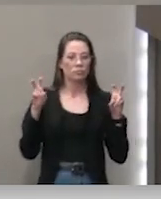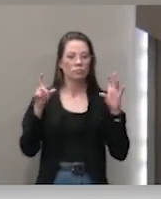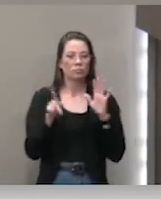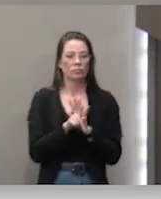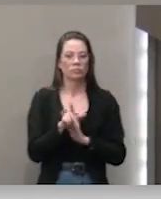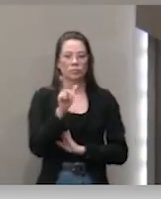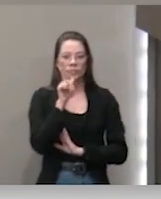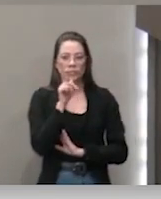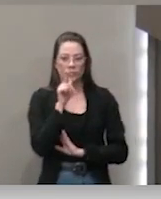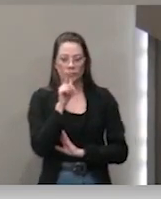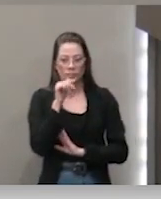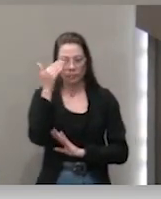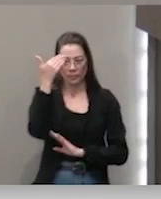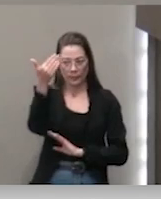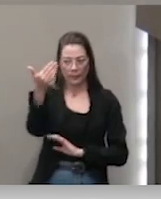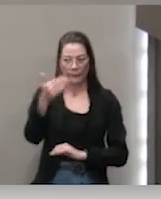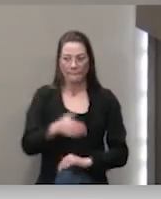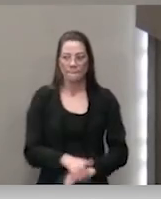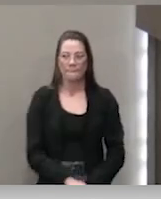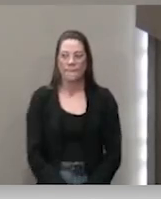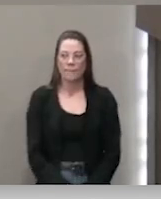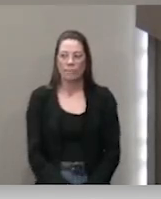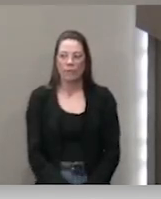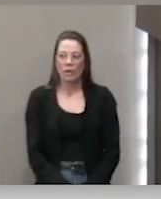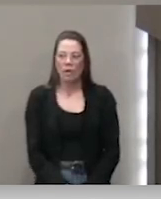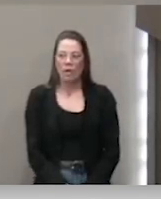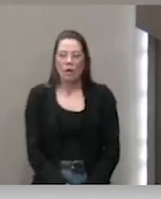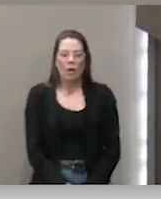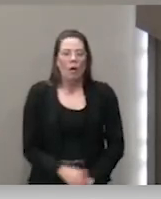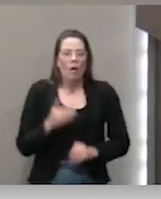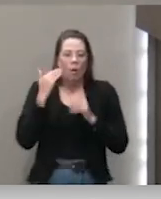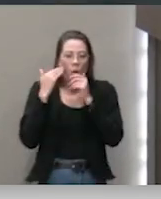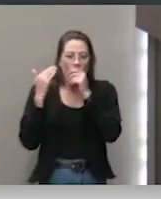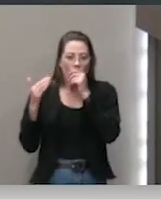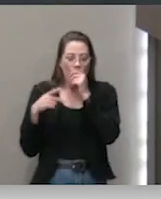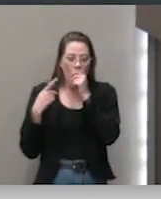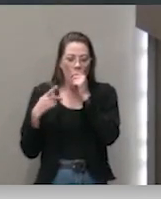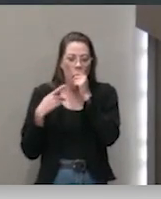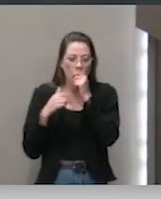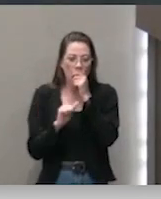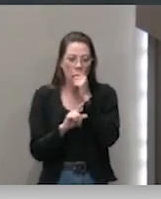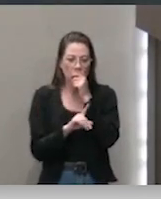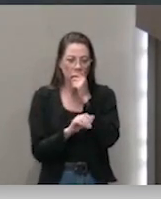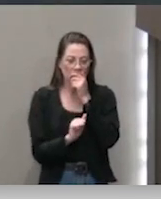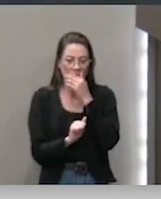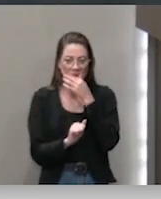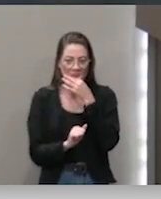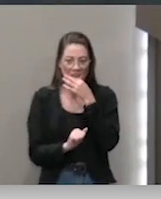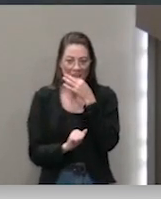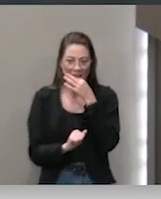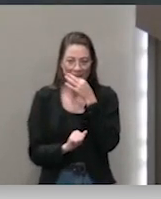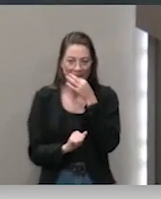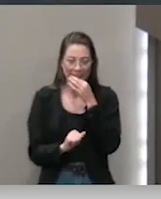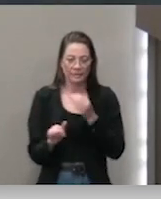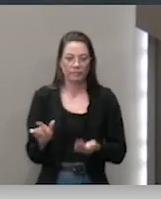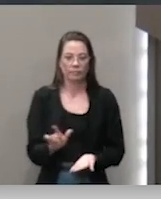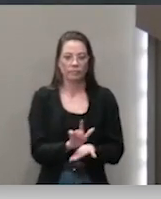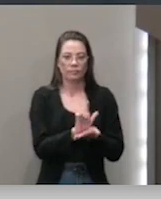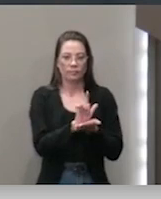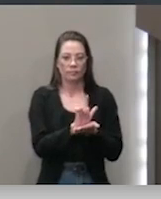a água. Muito obrigado. Obrigado, vereadorada. Falou e disse tudo, vereadorada. Líder